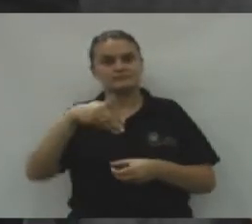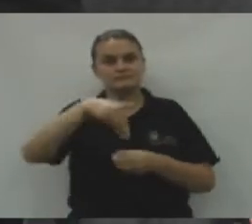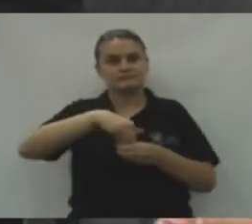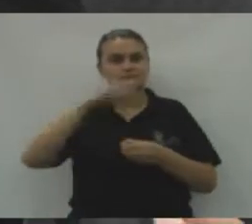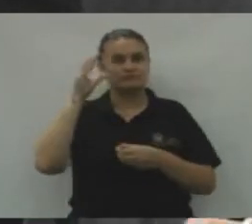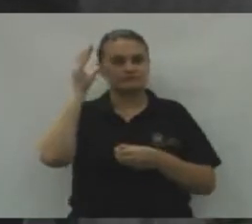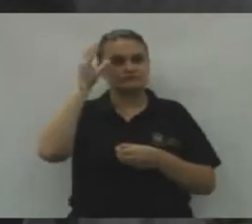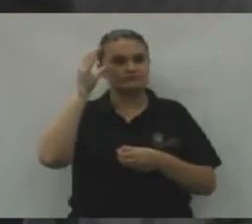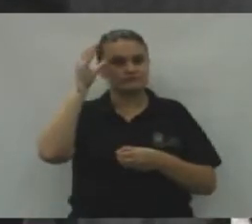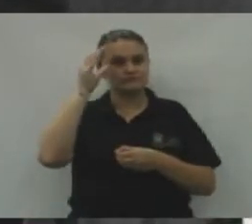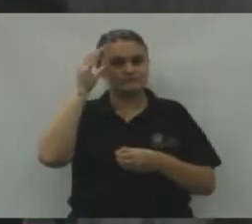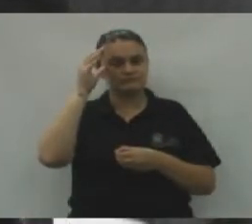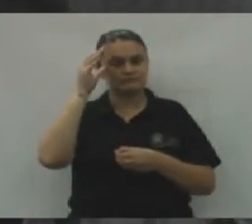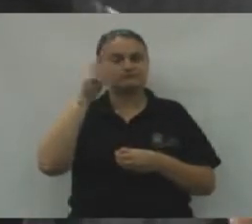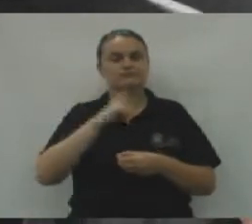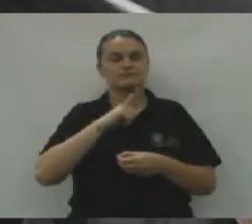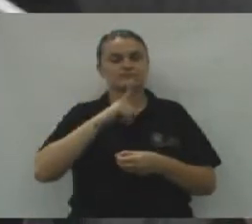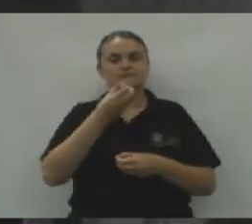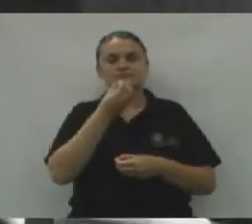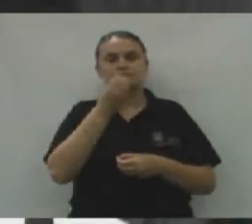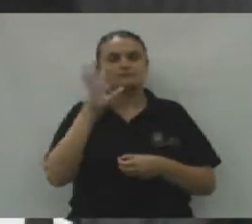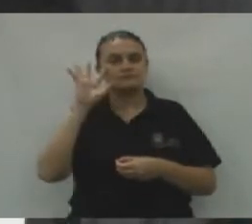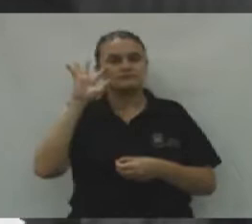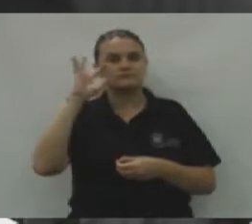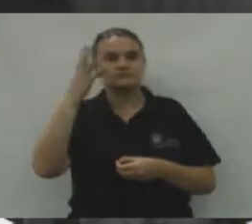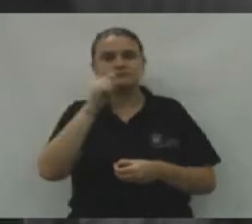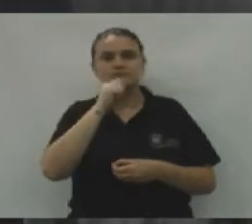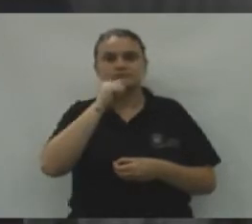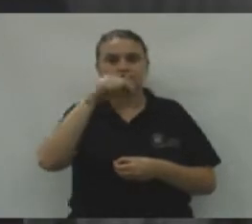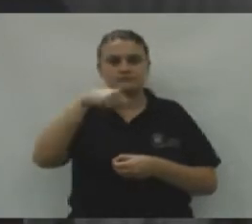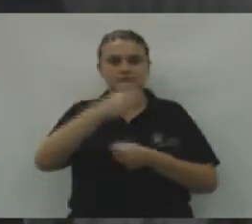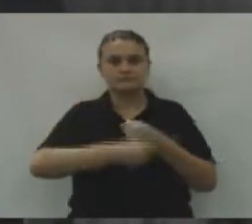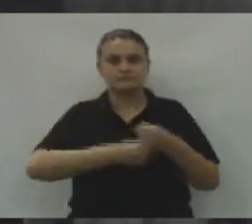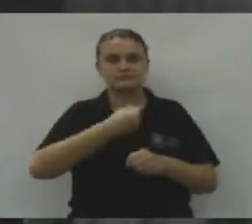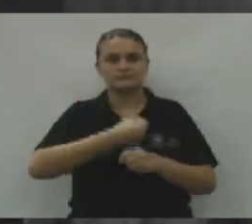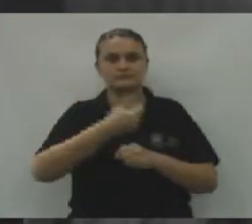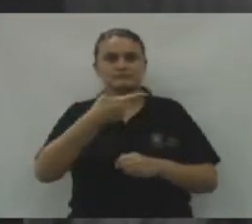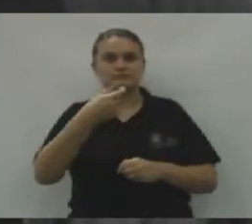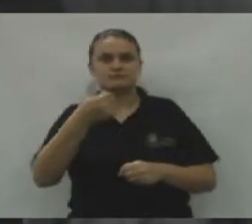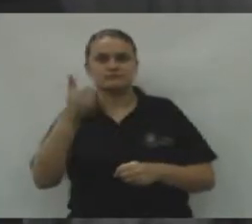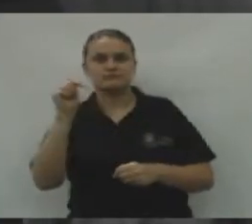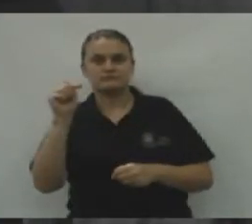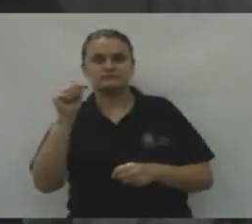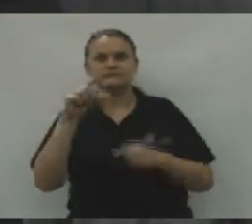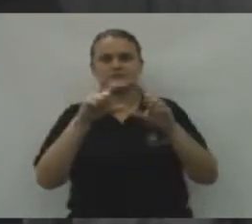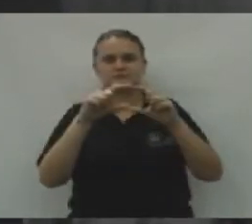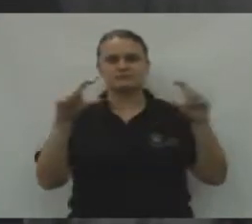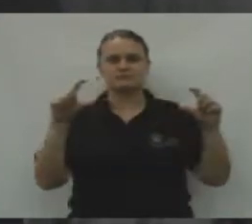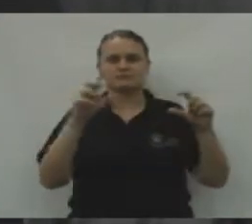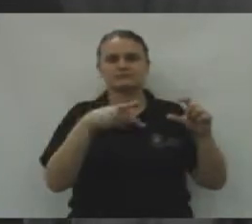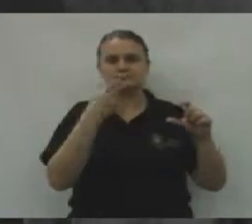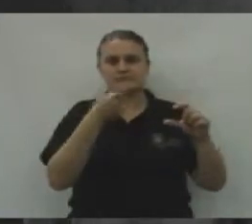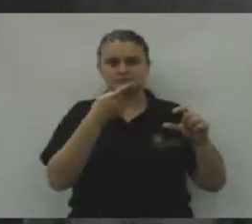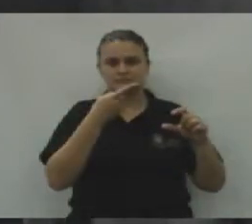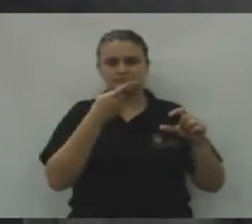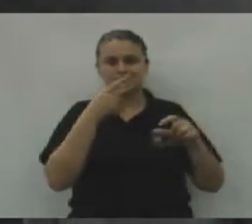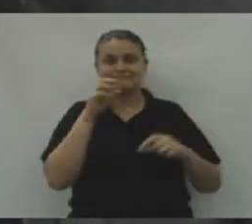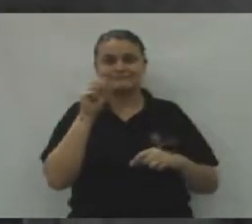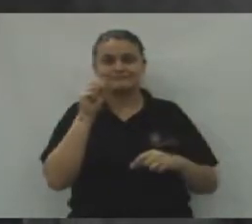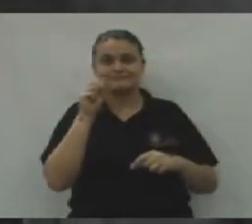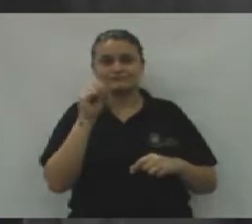para que possamos atingir um resultado ainda em 2017. Como tem uma frase que diz, né, se